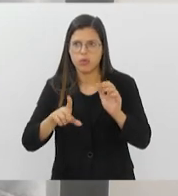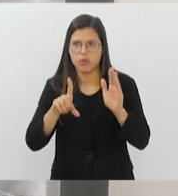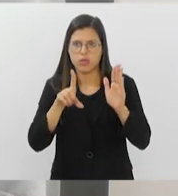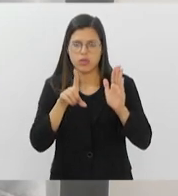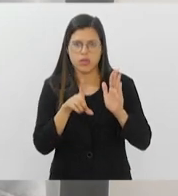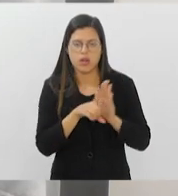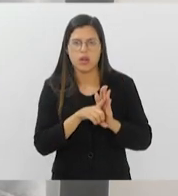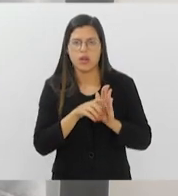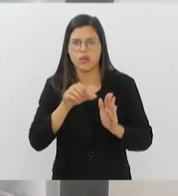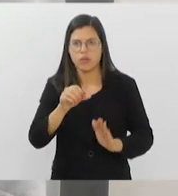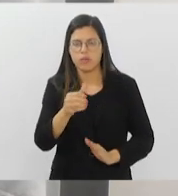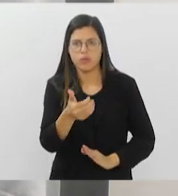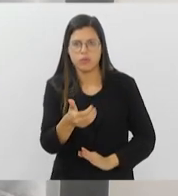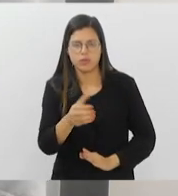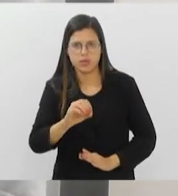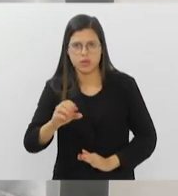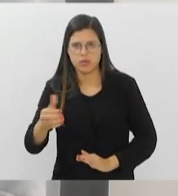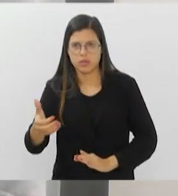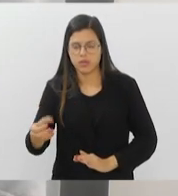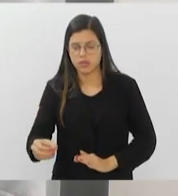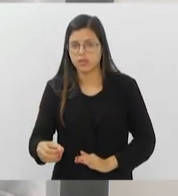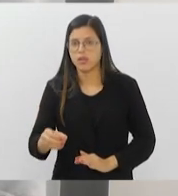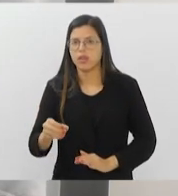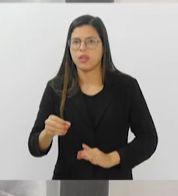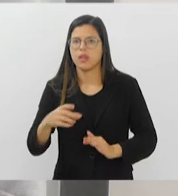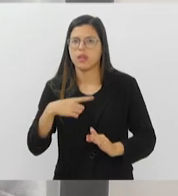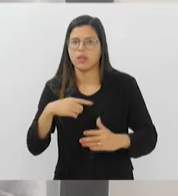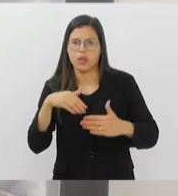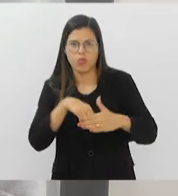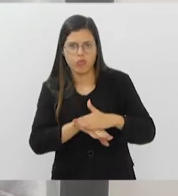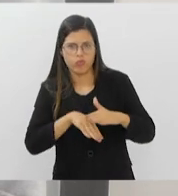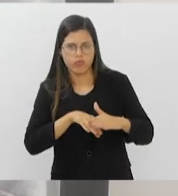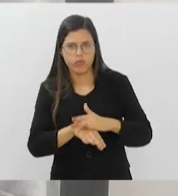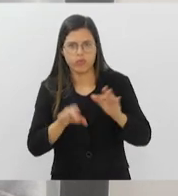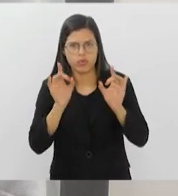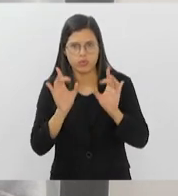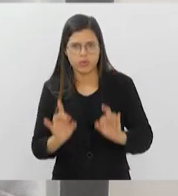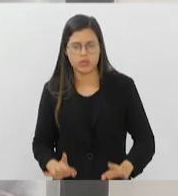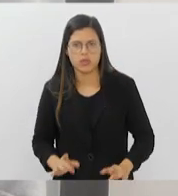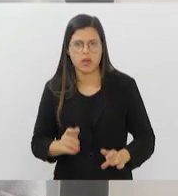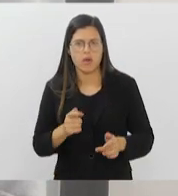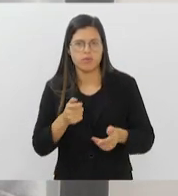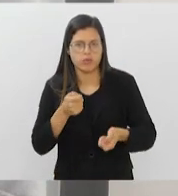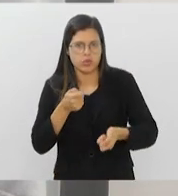novembro de 86, que institui o Fundo Especial de Controle Ambiental, FECAM,